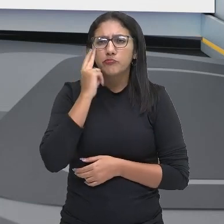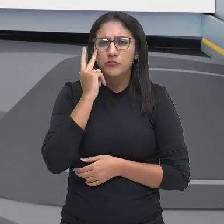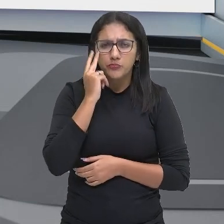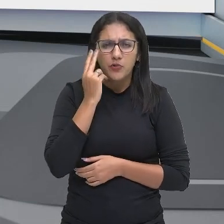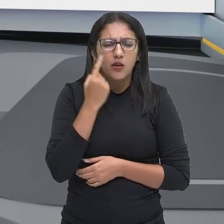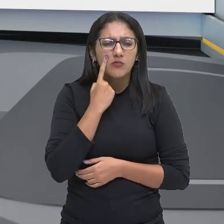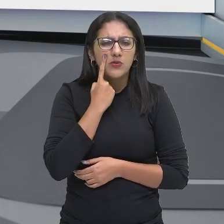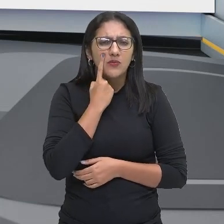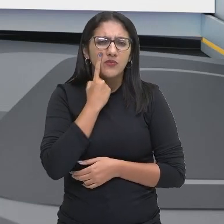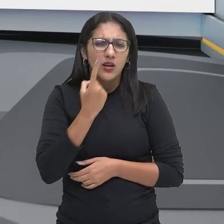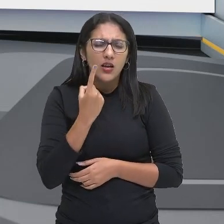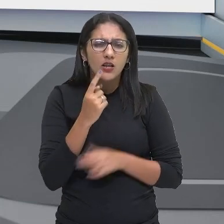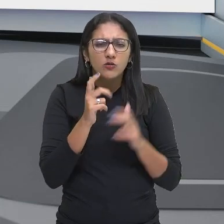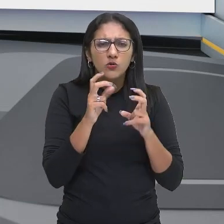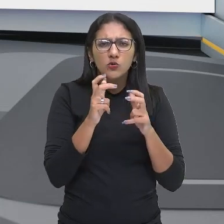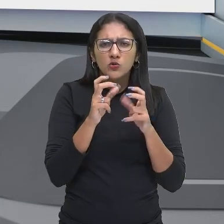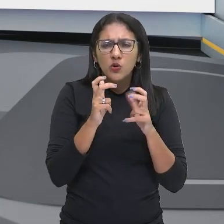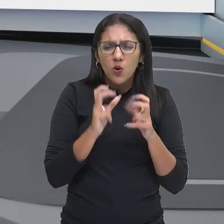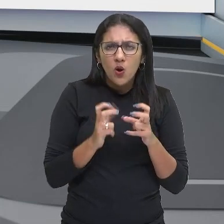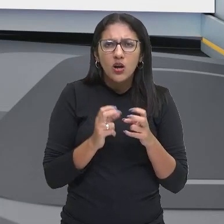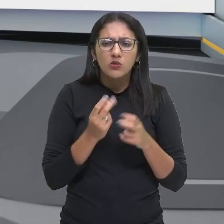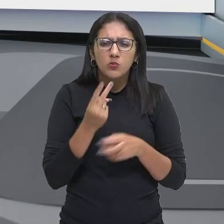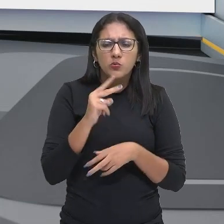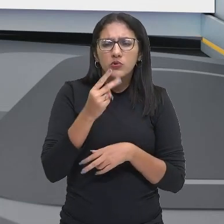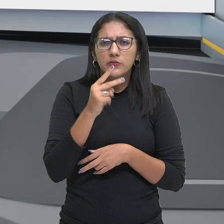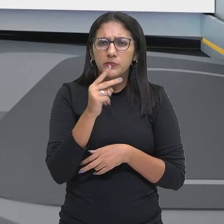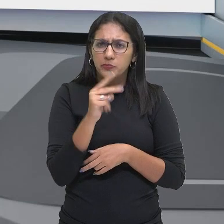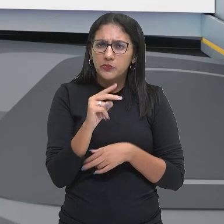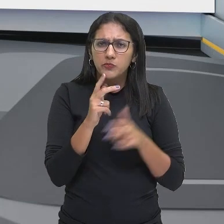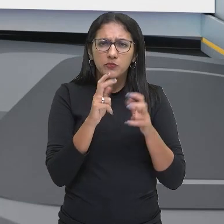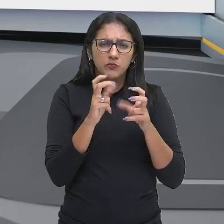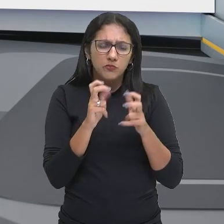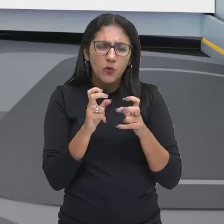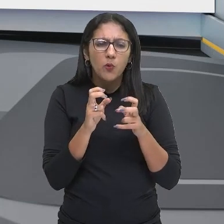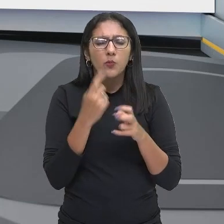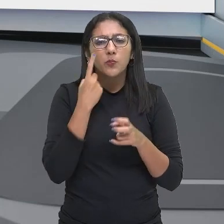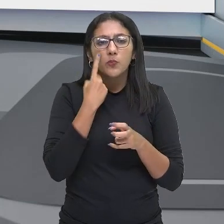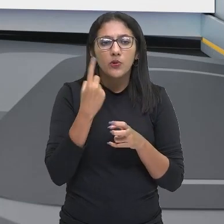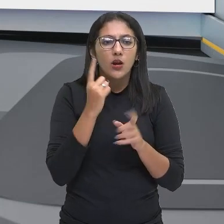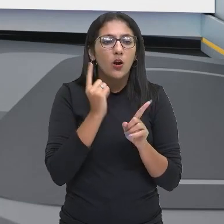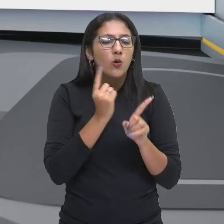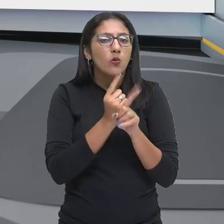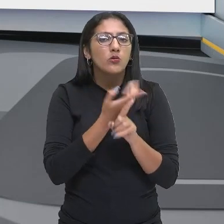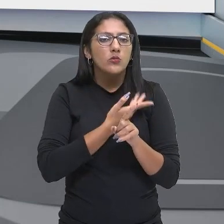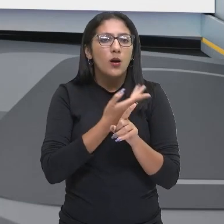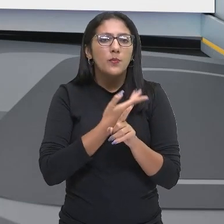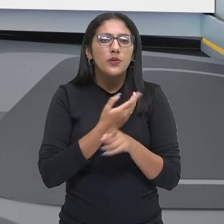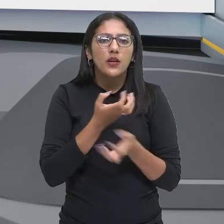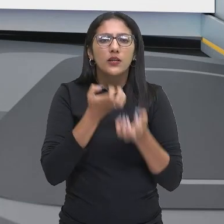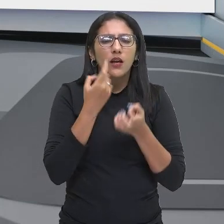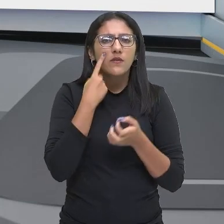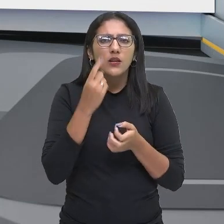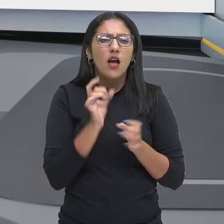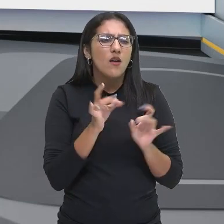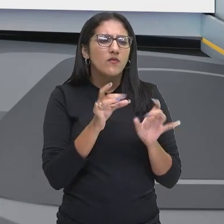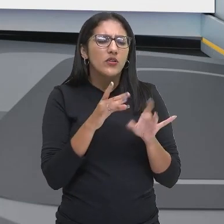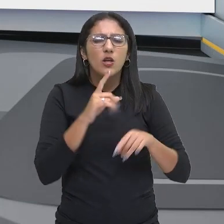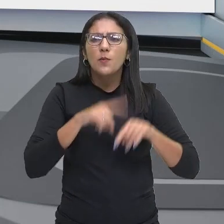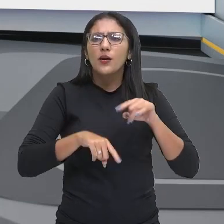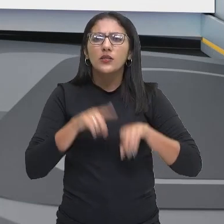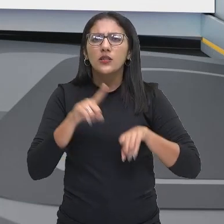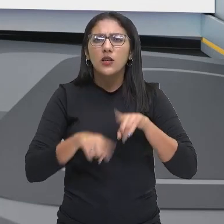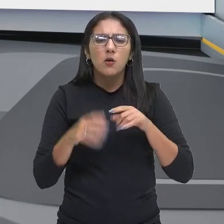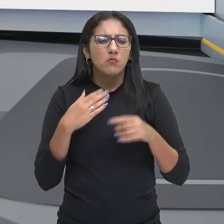ali jogando o MMO, o MMORPG, e aí você encontra um parceiro e quer, de repente, vender para ele uma arma.